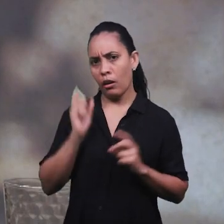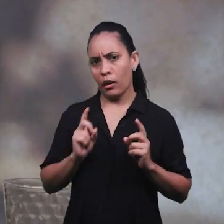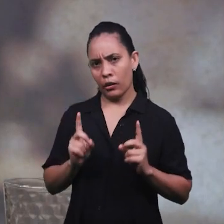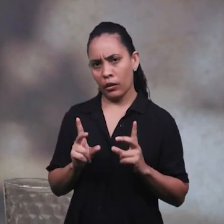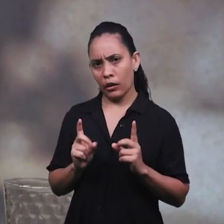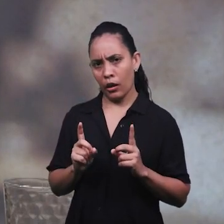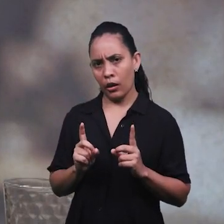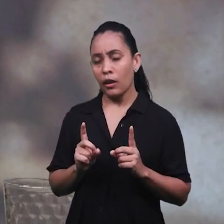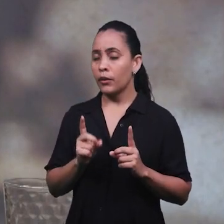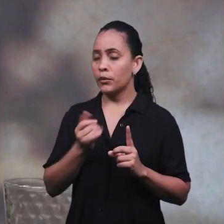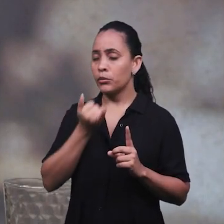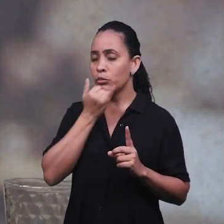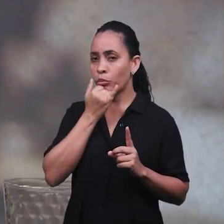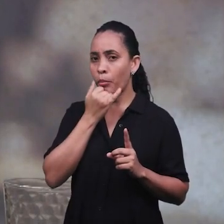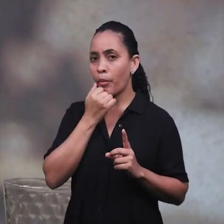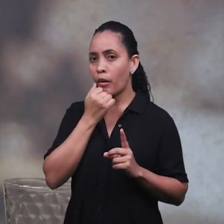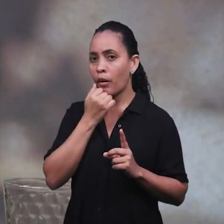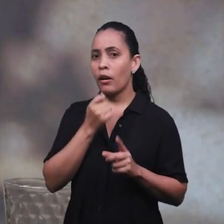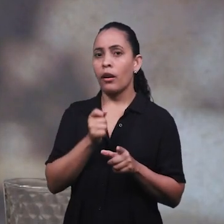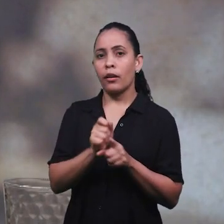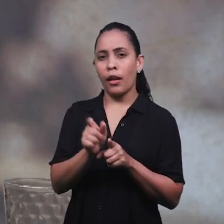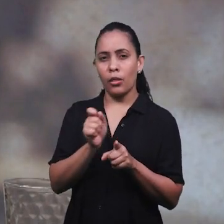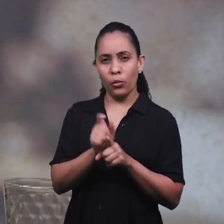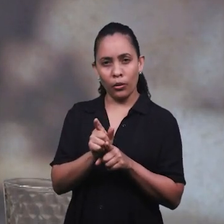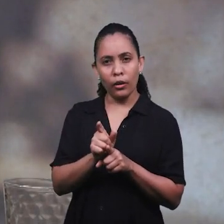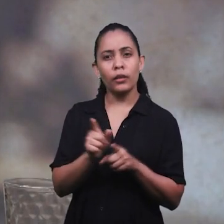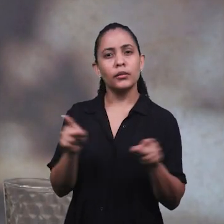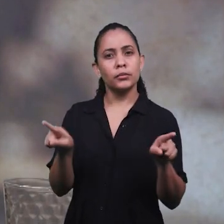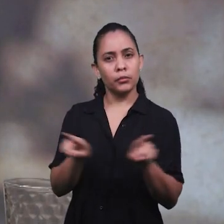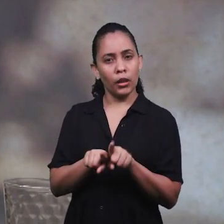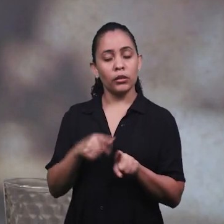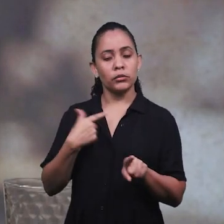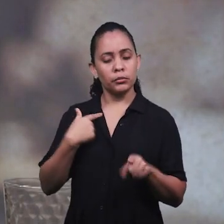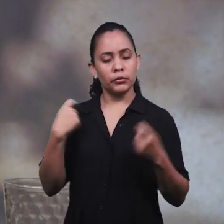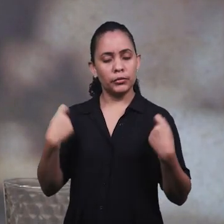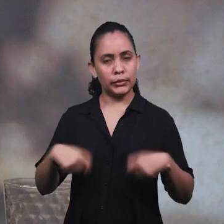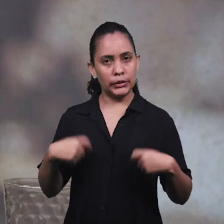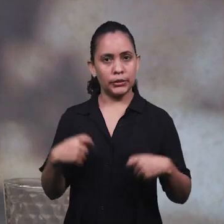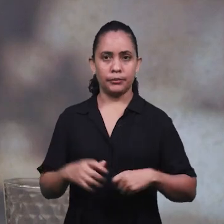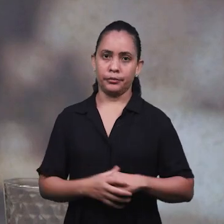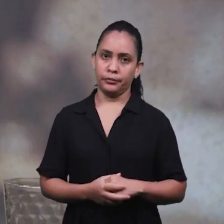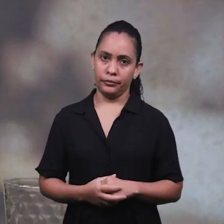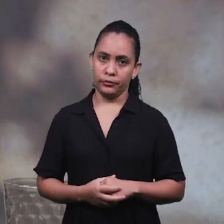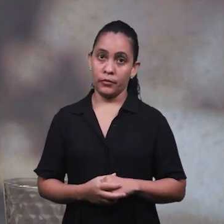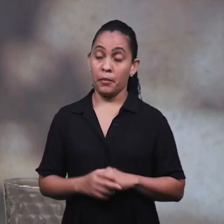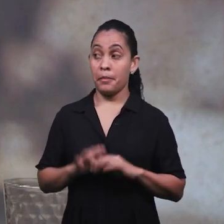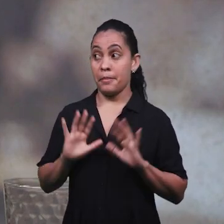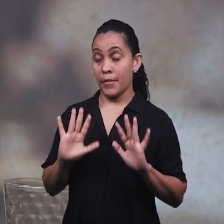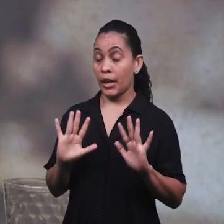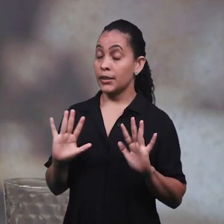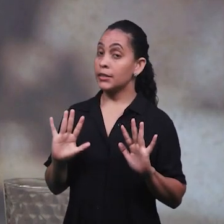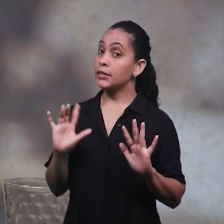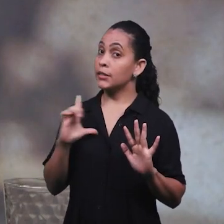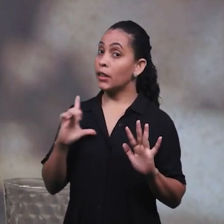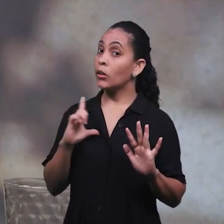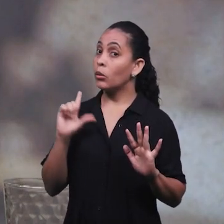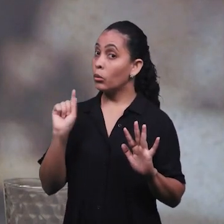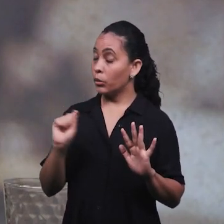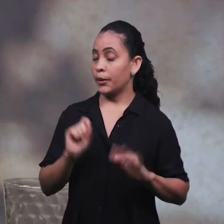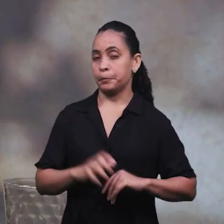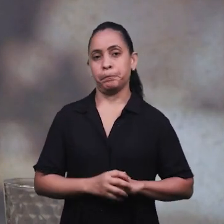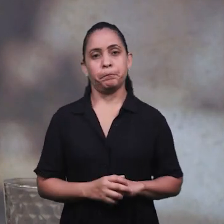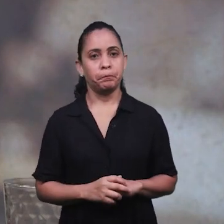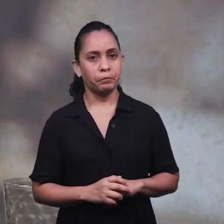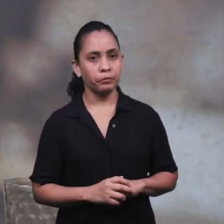tem também essa obrigação de cumprir com todas as regras do condomínio. Mas aí tem uma questão, se o